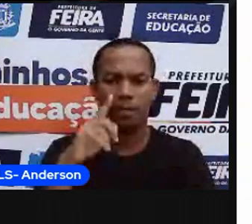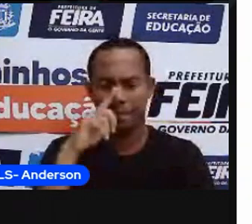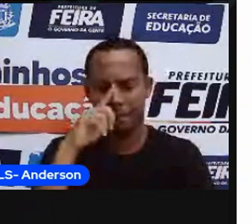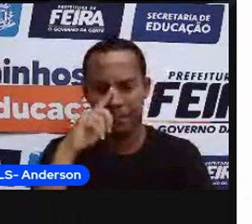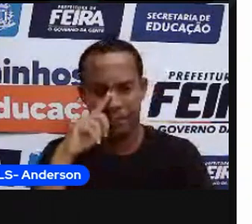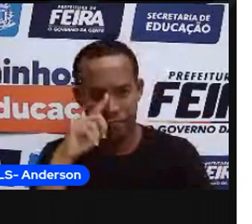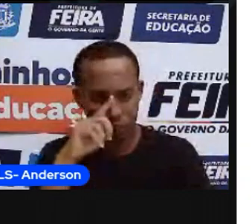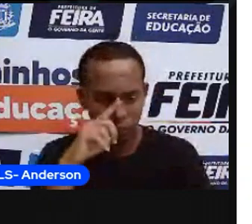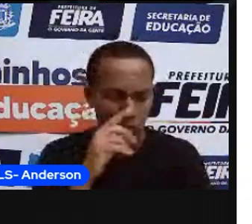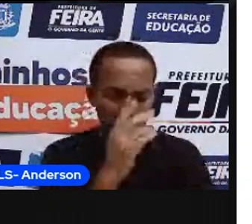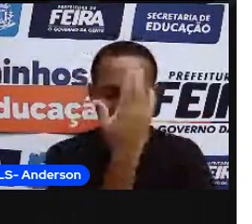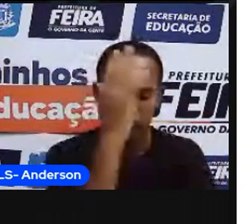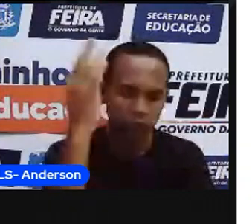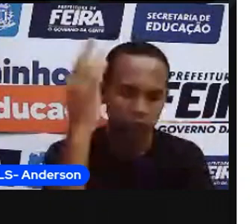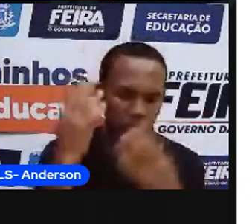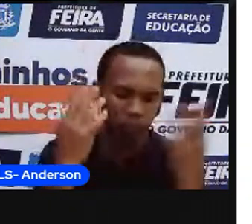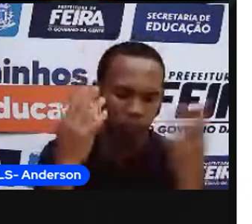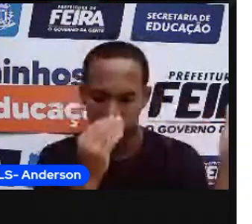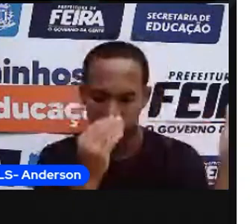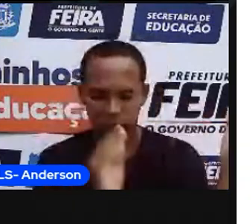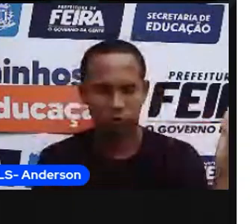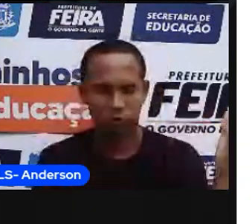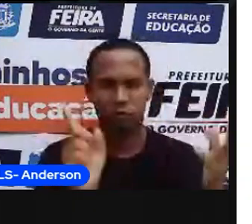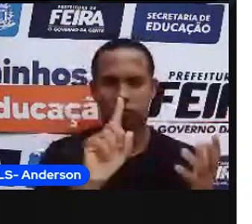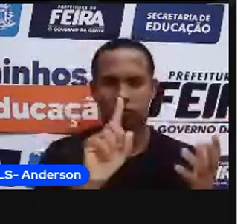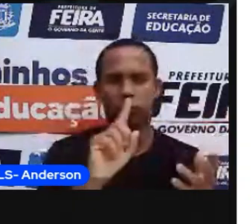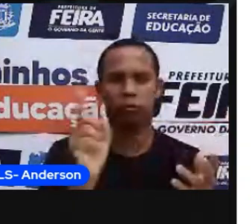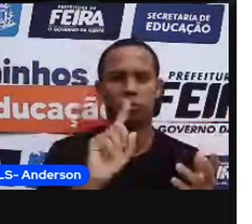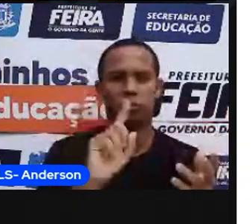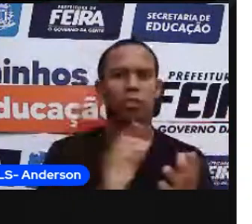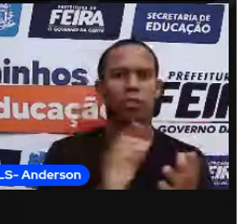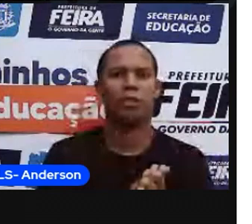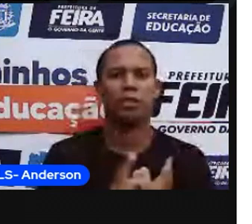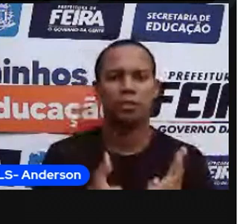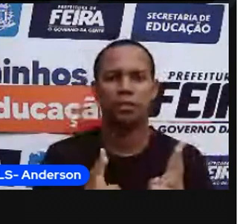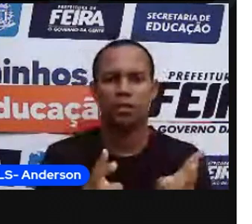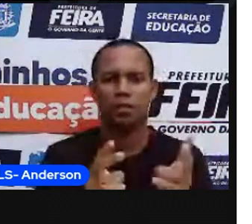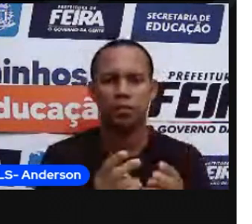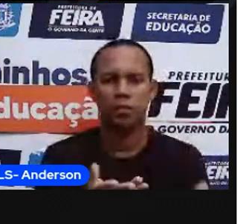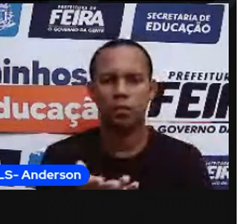a fauna e a flora. Fauna, planta,